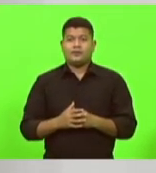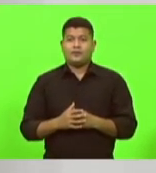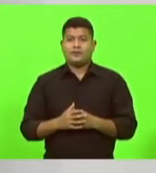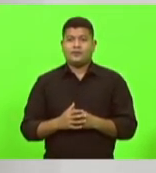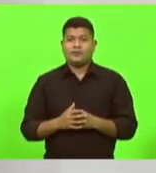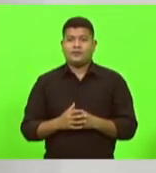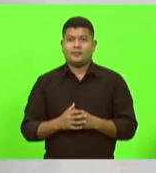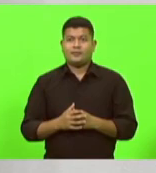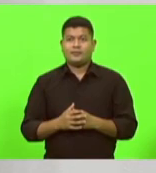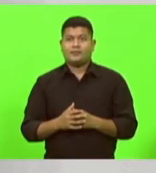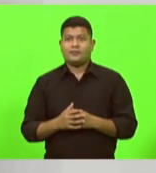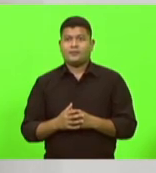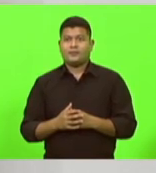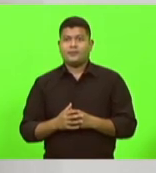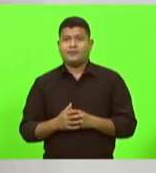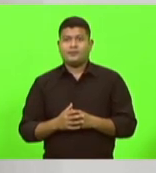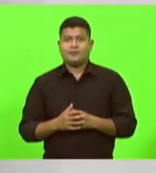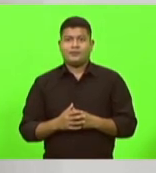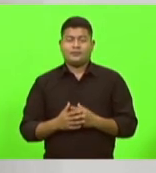com tanta